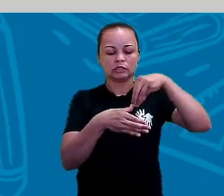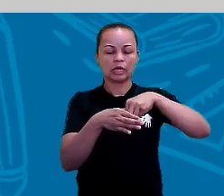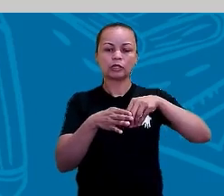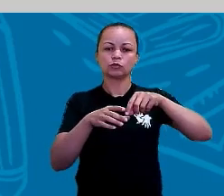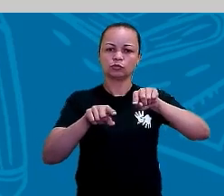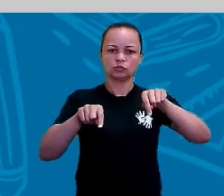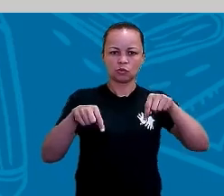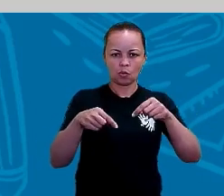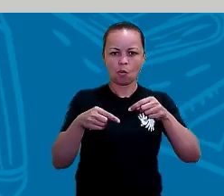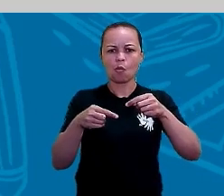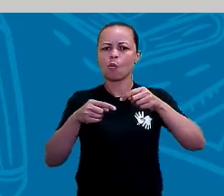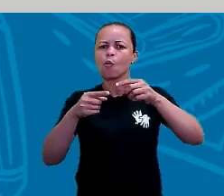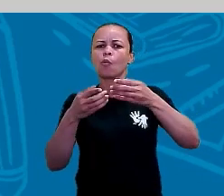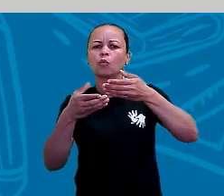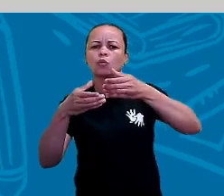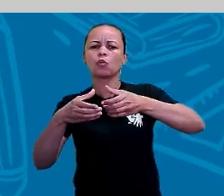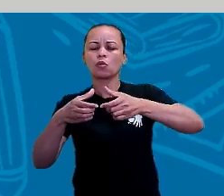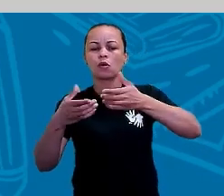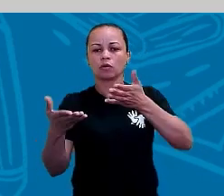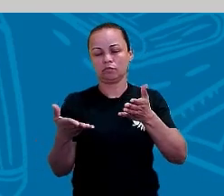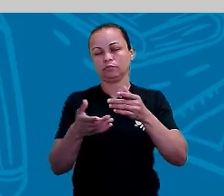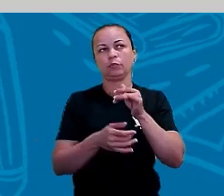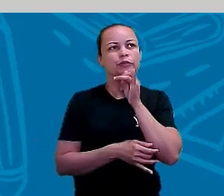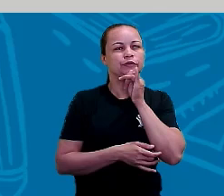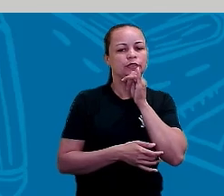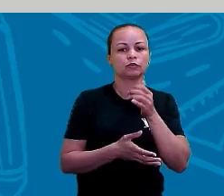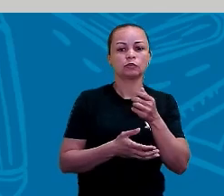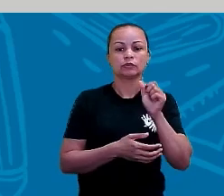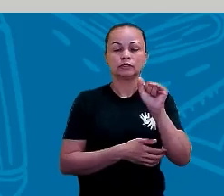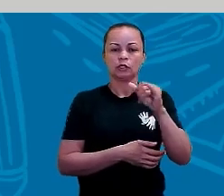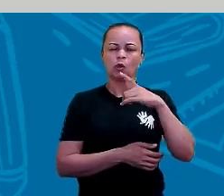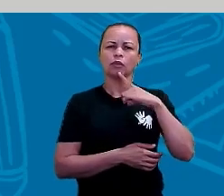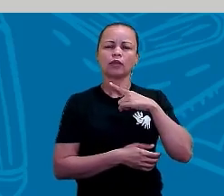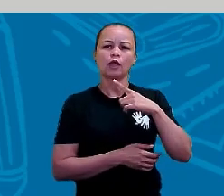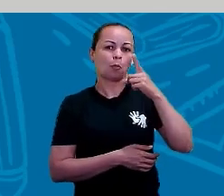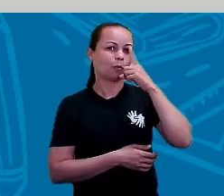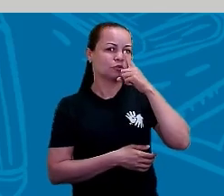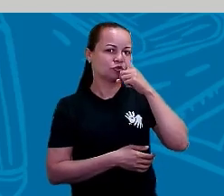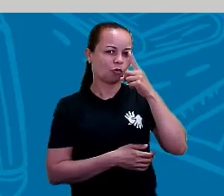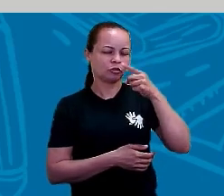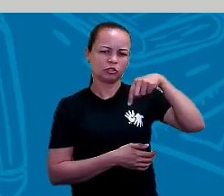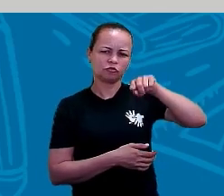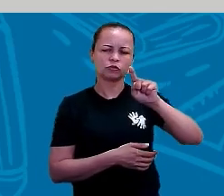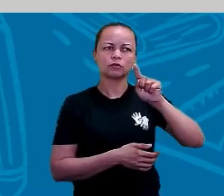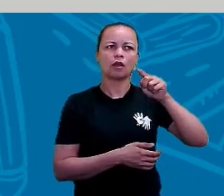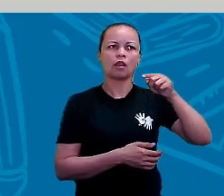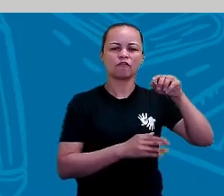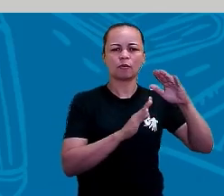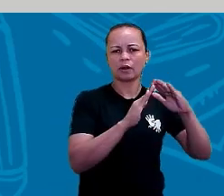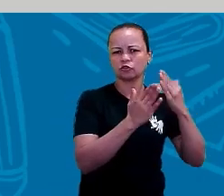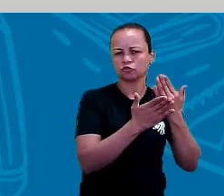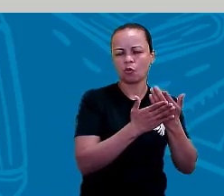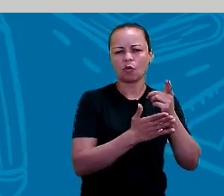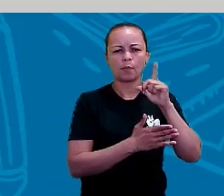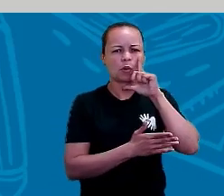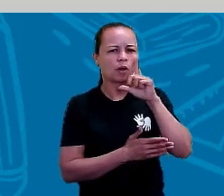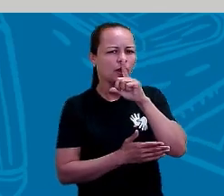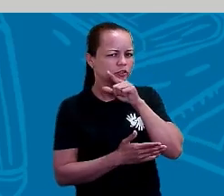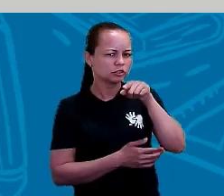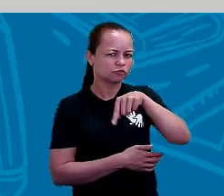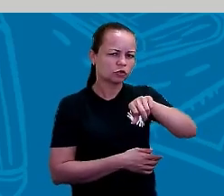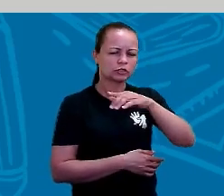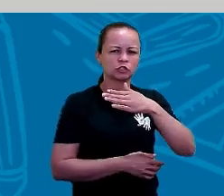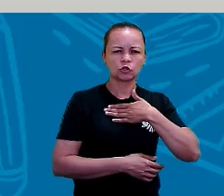local, não é verdade? Por exemplo, se eu tenho o seu biscoitinho que você leva para o lanche, que você gosta lá daquele biscoito